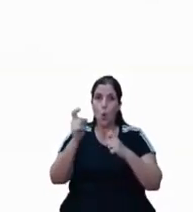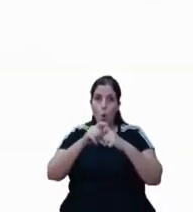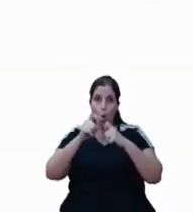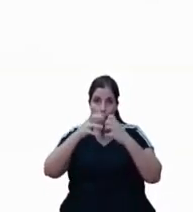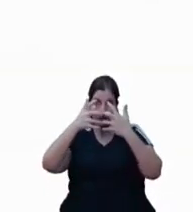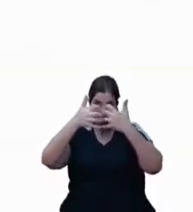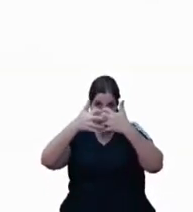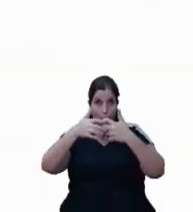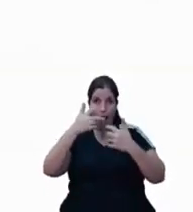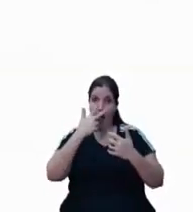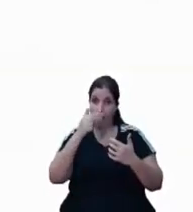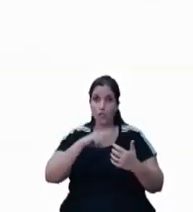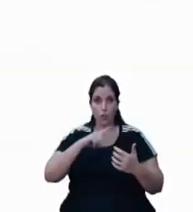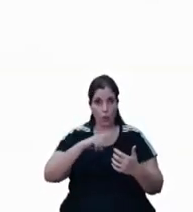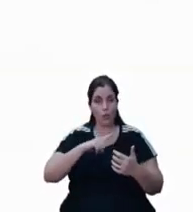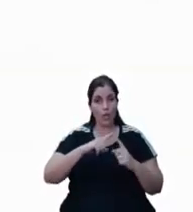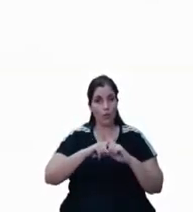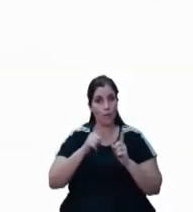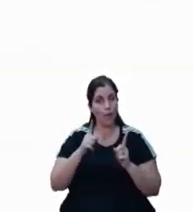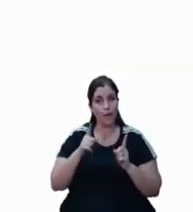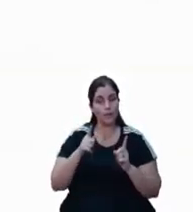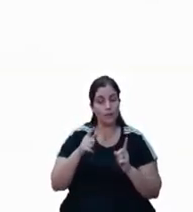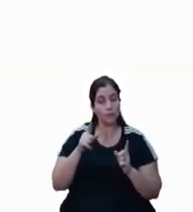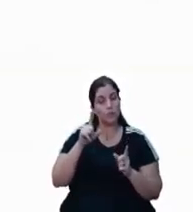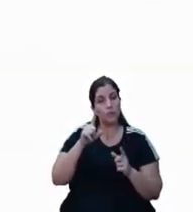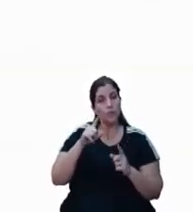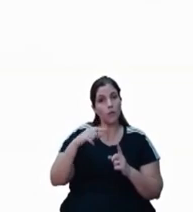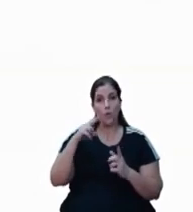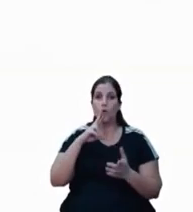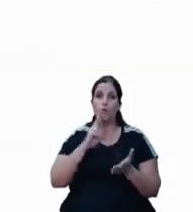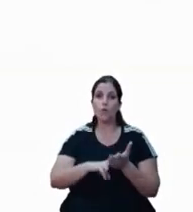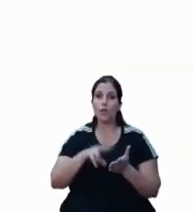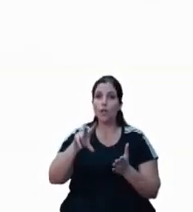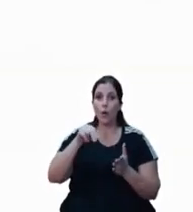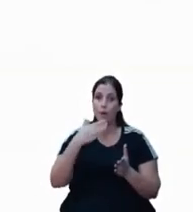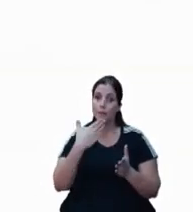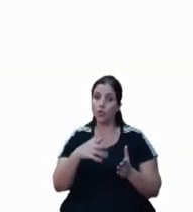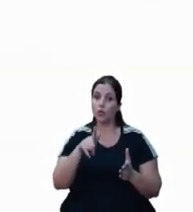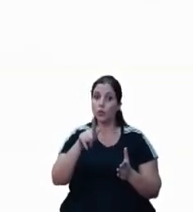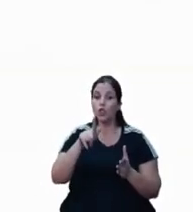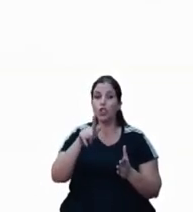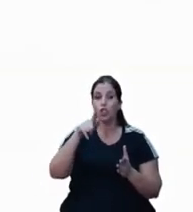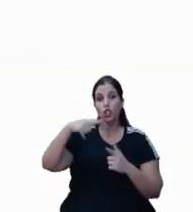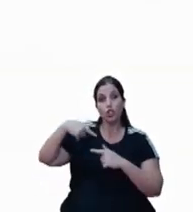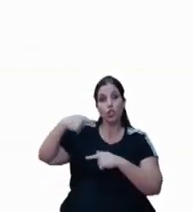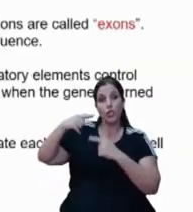SP, mas but meu my exoma deu exome came back negativo. negative, E agora ele and now pediu he um asked for a genoma. genome. Por quê? Why?